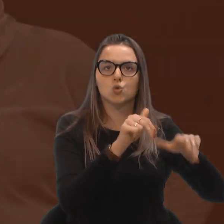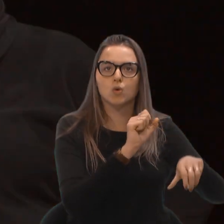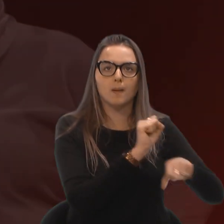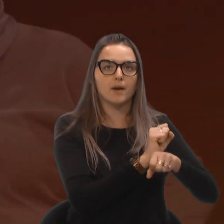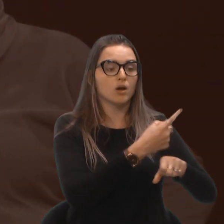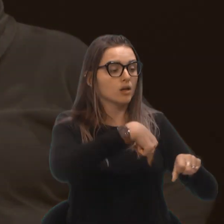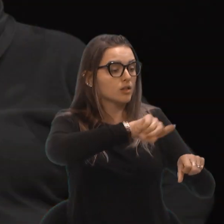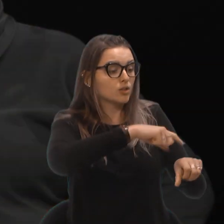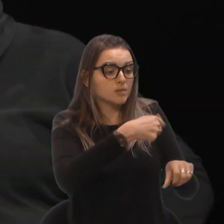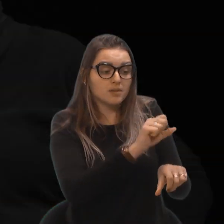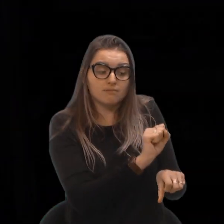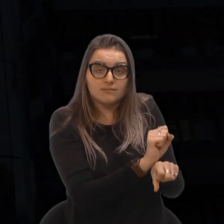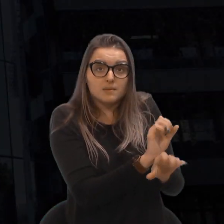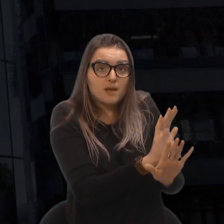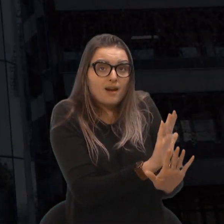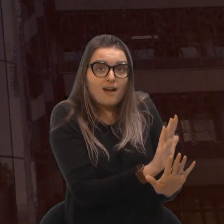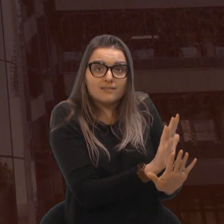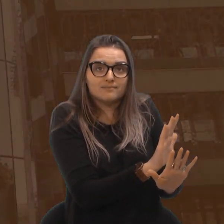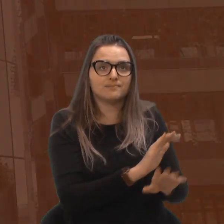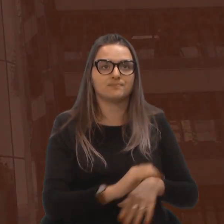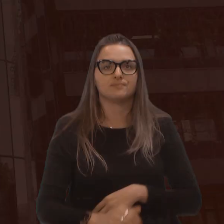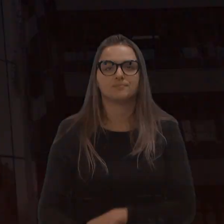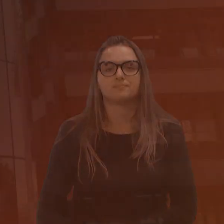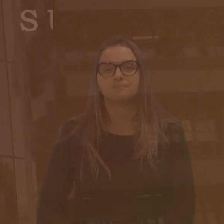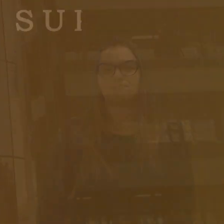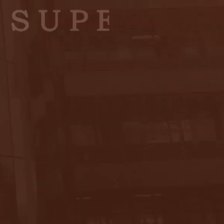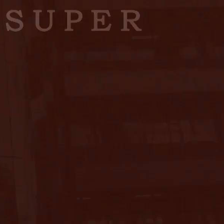parou. Temos que superar.